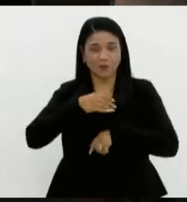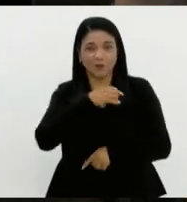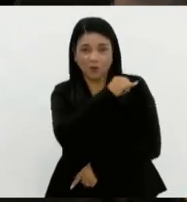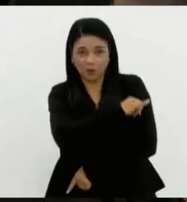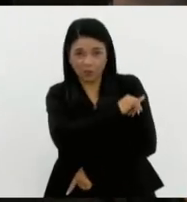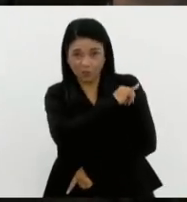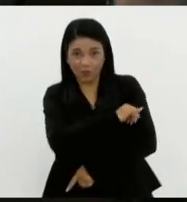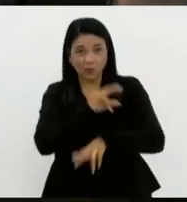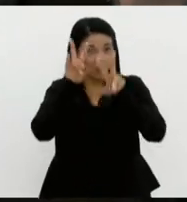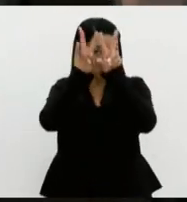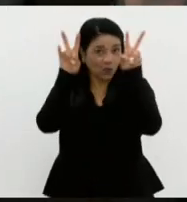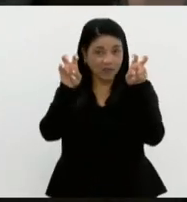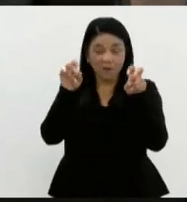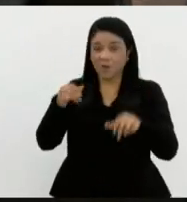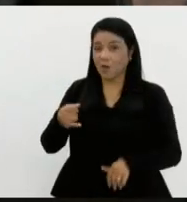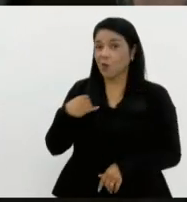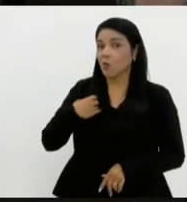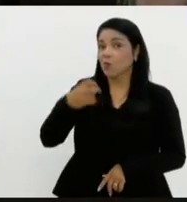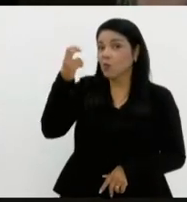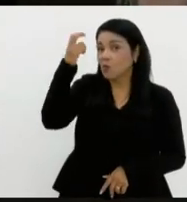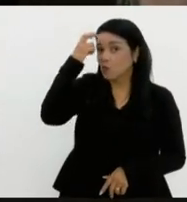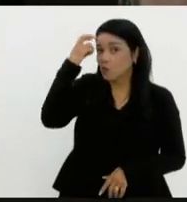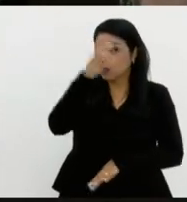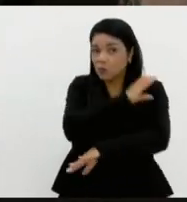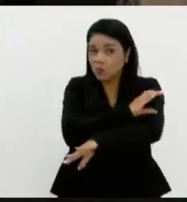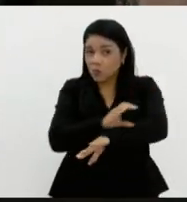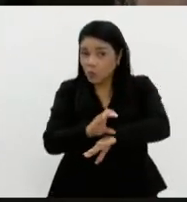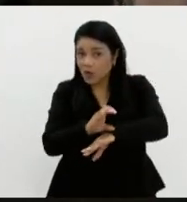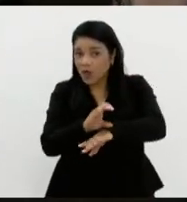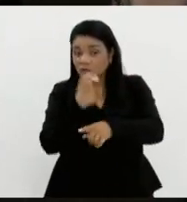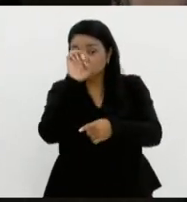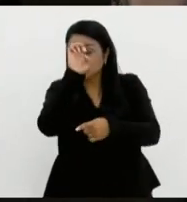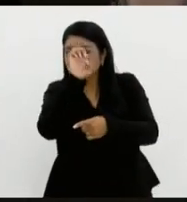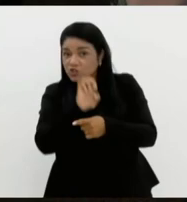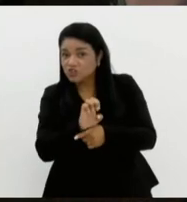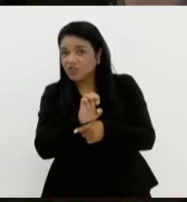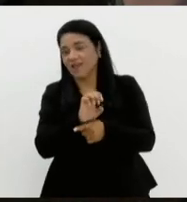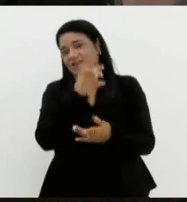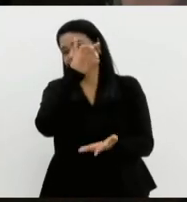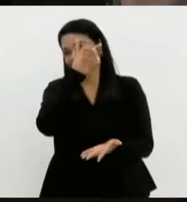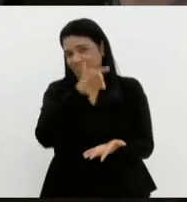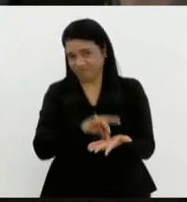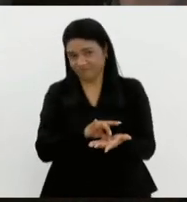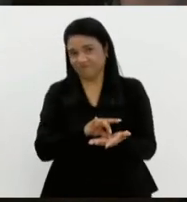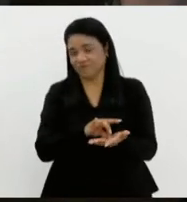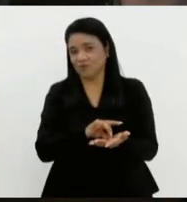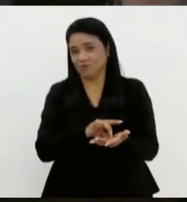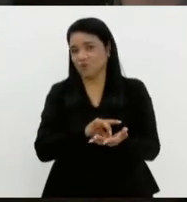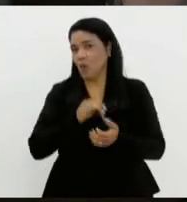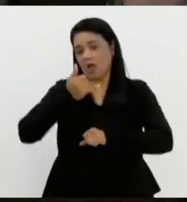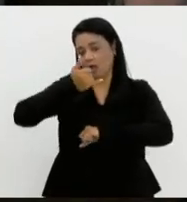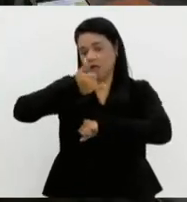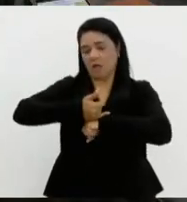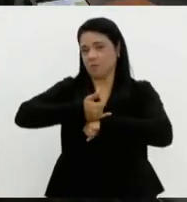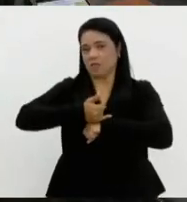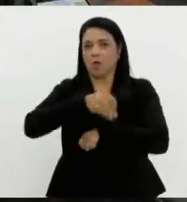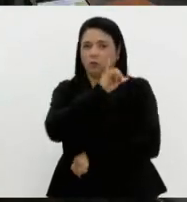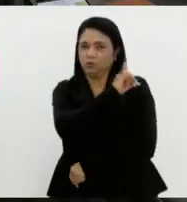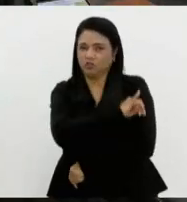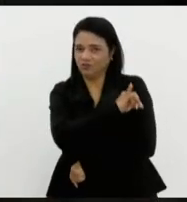cultura, carnaval, é um tema do Estado e não exclusivamente da capital do município do Rio de Janeiro. Obrigado, presidente. Vitor, ele